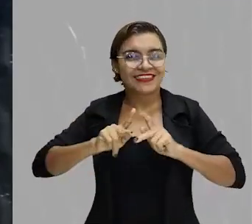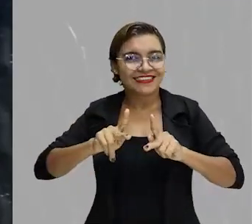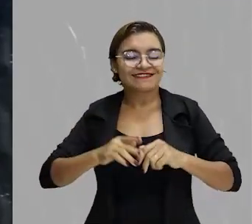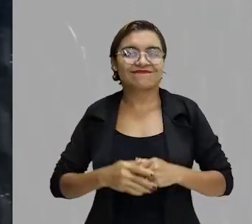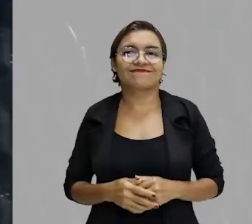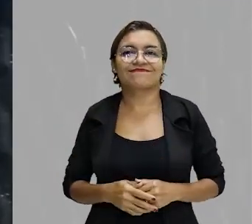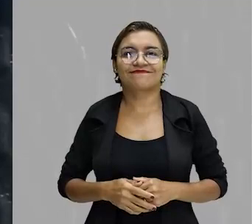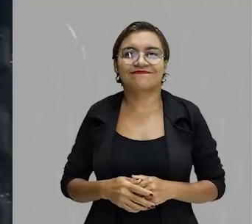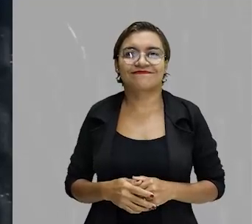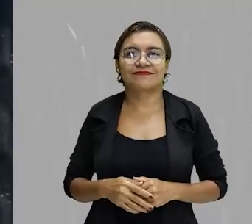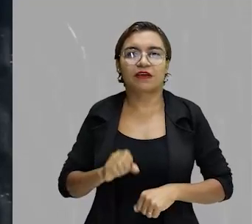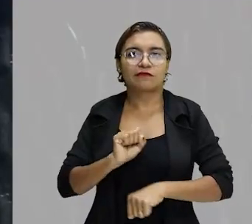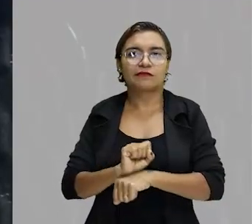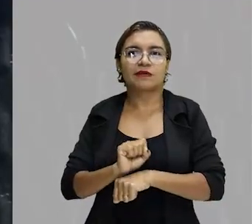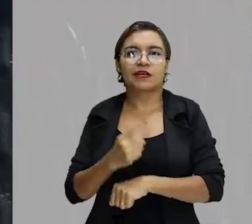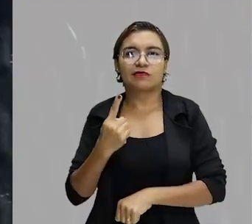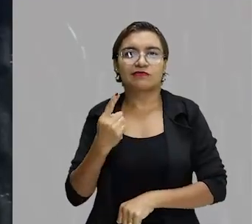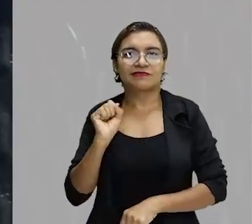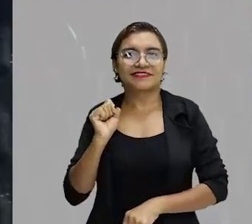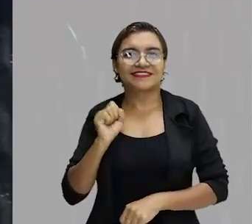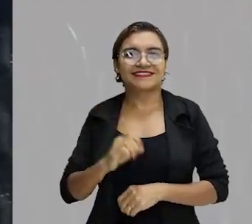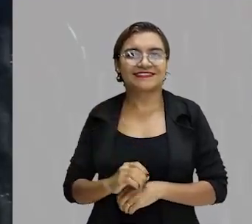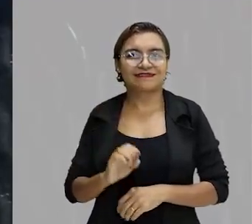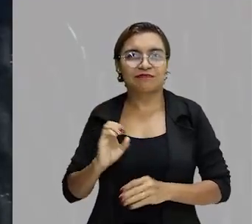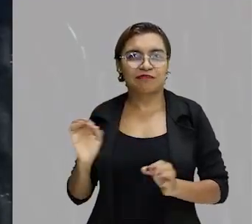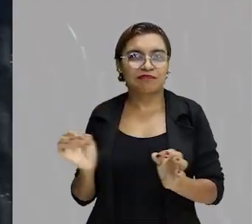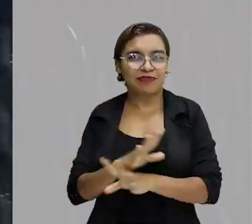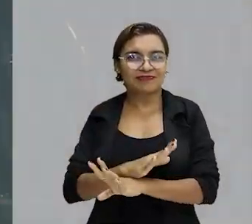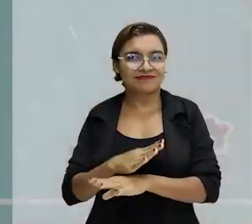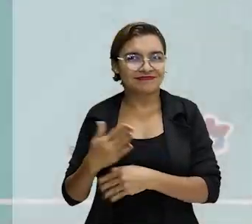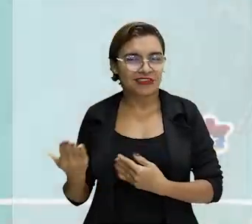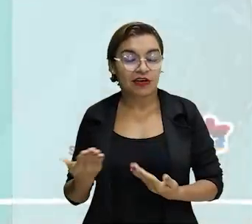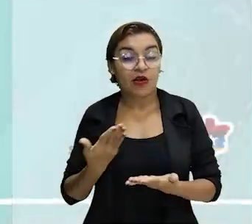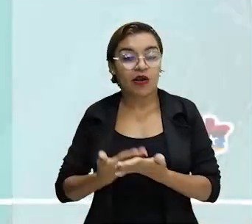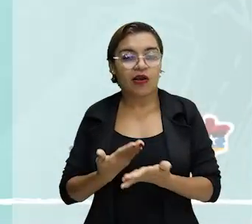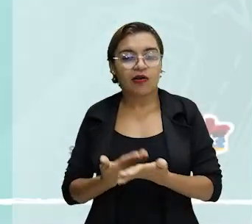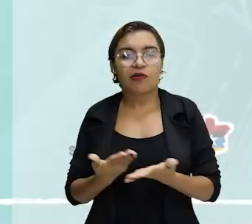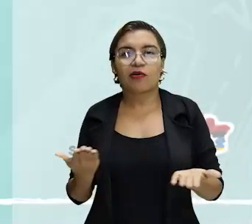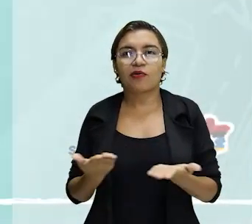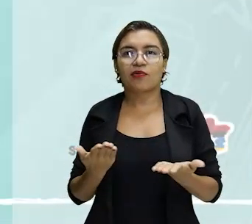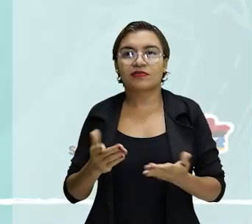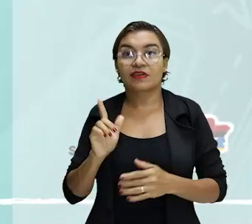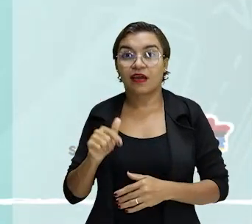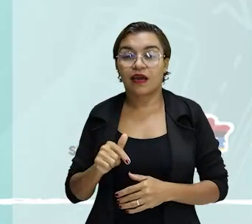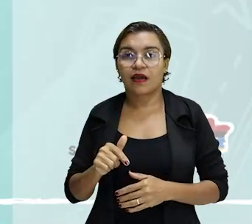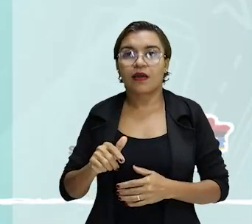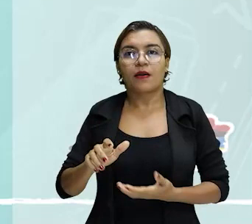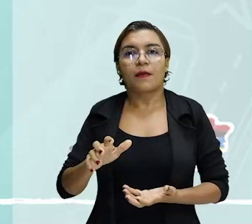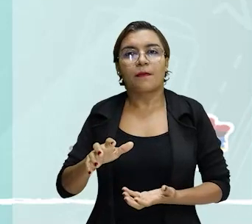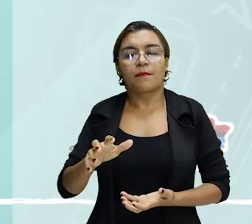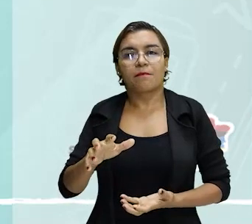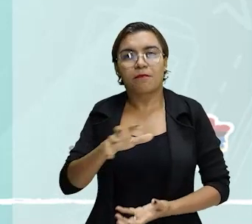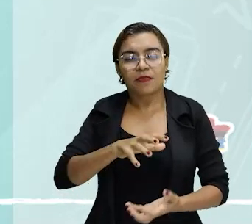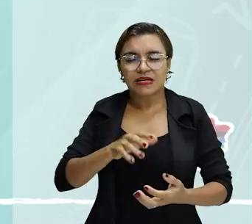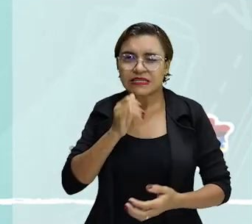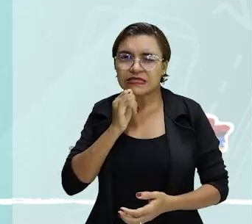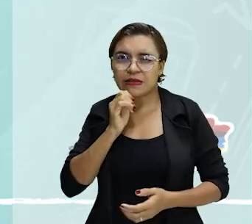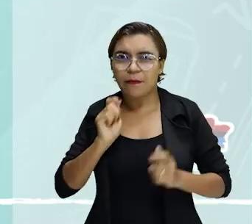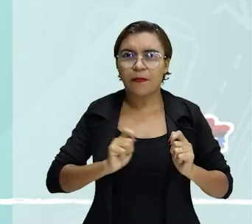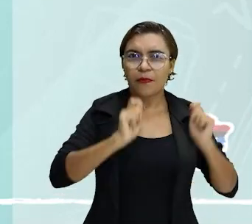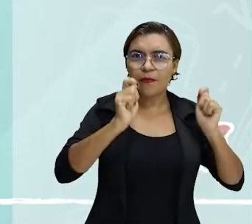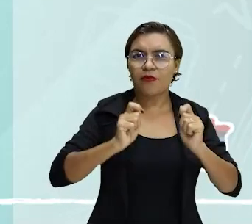Vou te dar aí um segundo. Pronto, vamos lá. A nossa aula de hoje é movimentos sociais. A gente vai falar